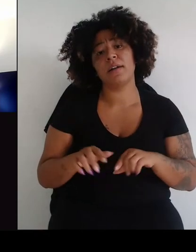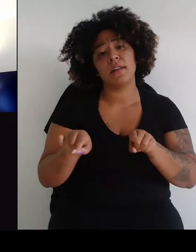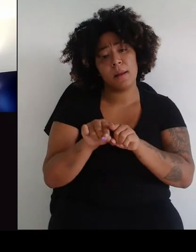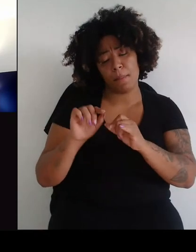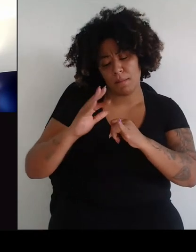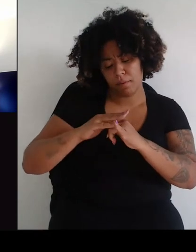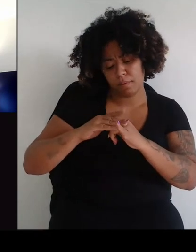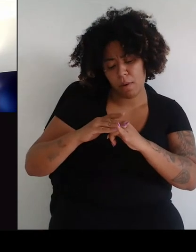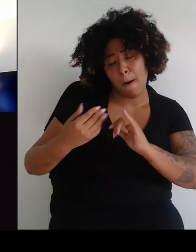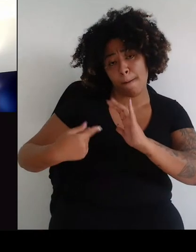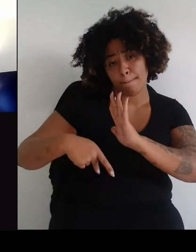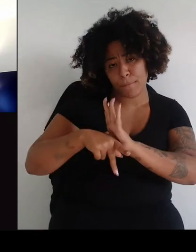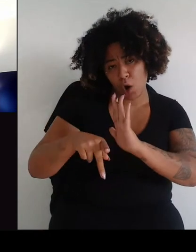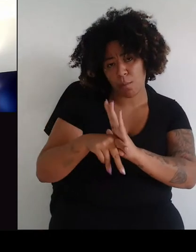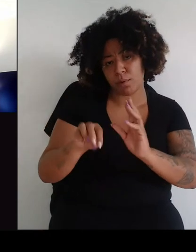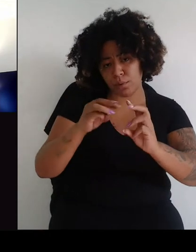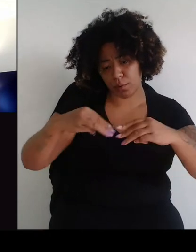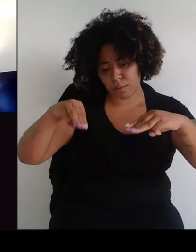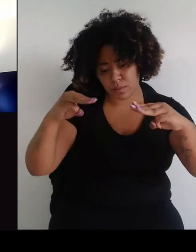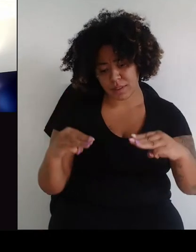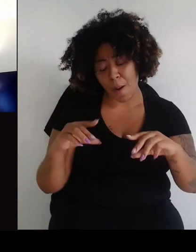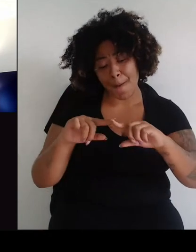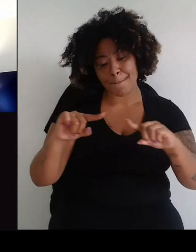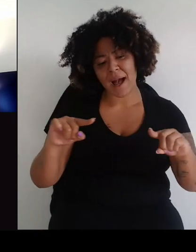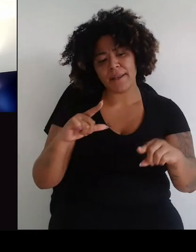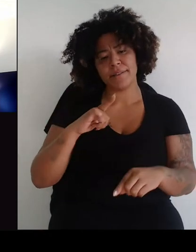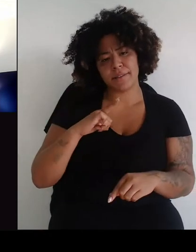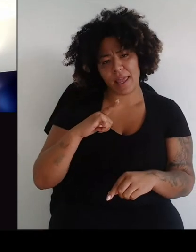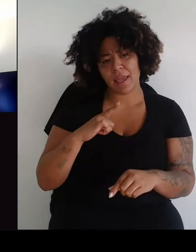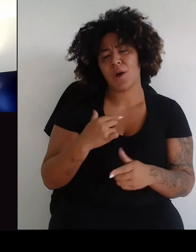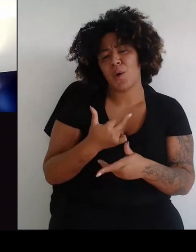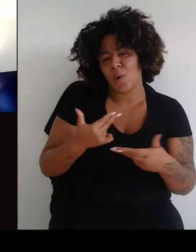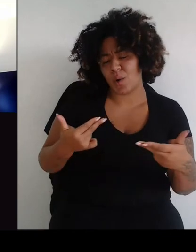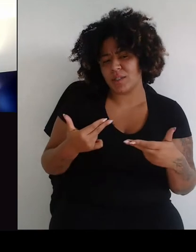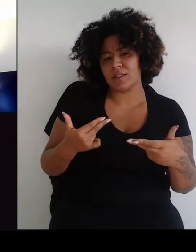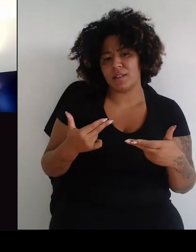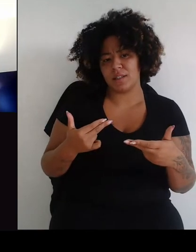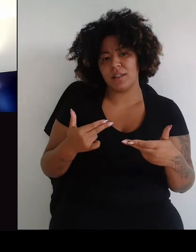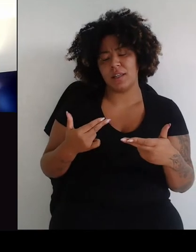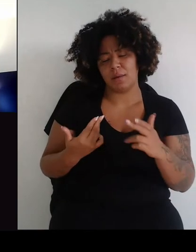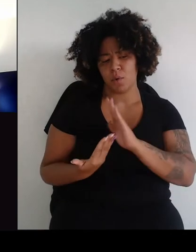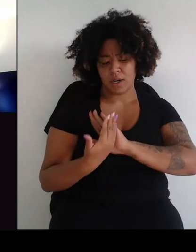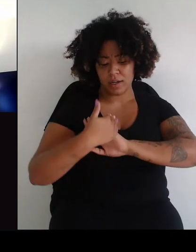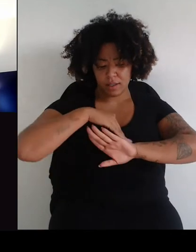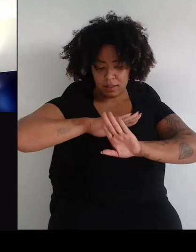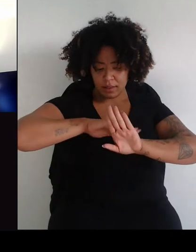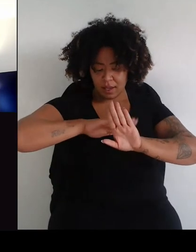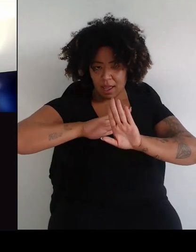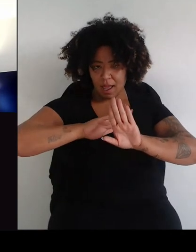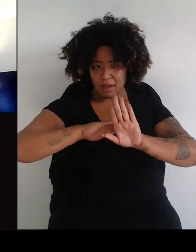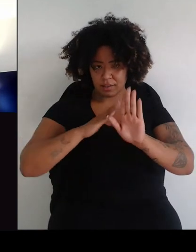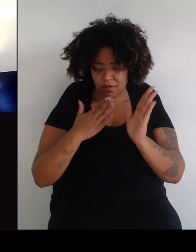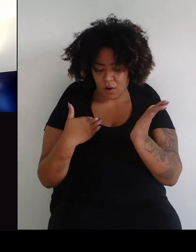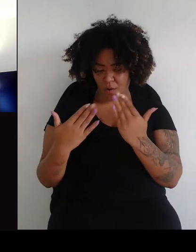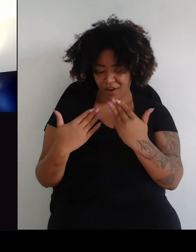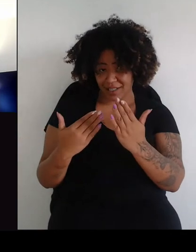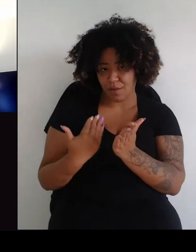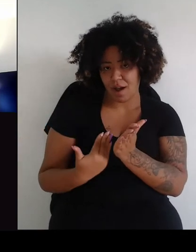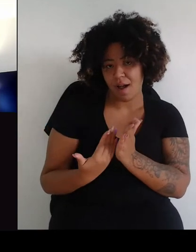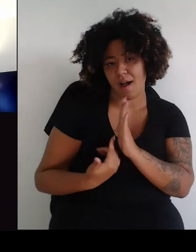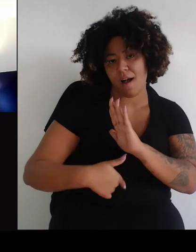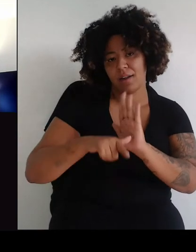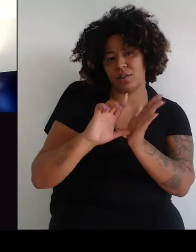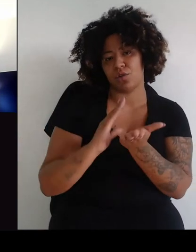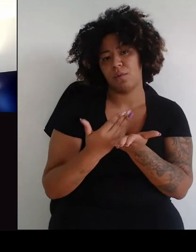mas tem algo que a gente tá conversando aqui enquanto a gente esperava para começar que eu acho interessante trazer